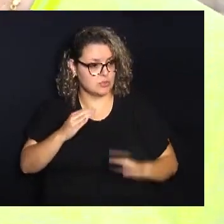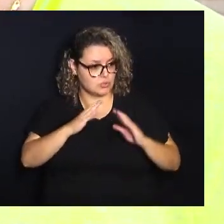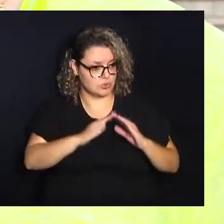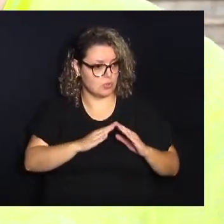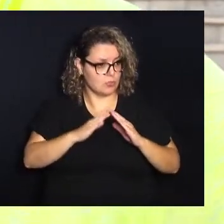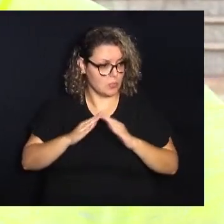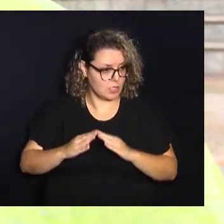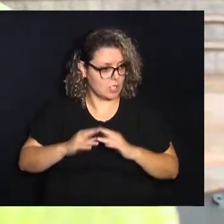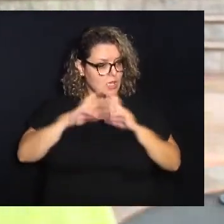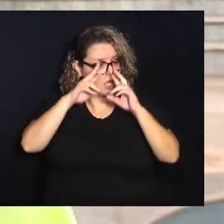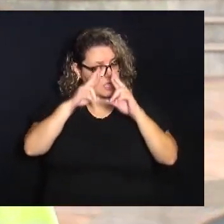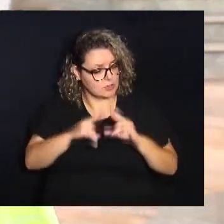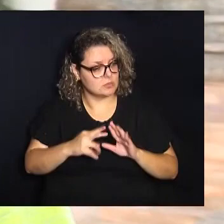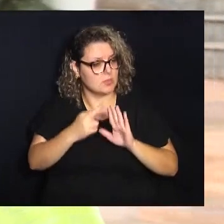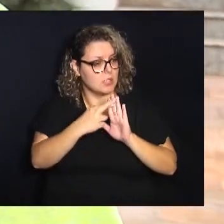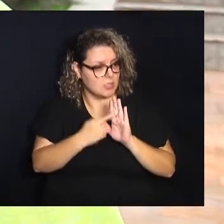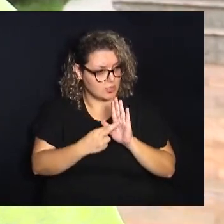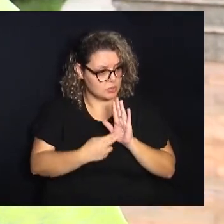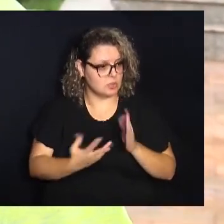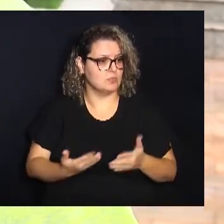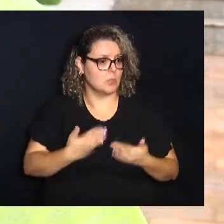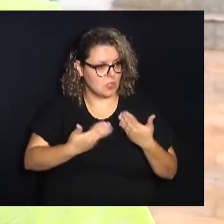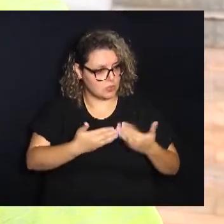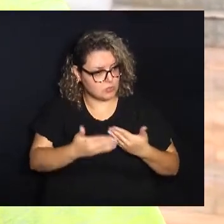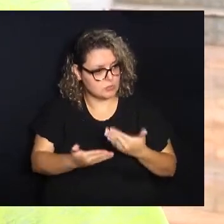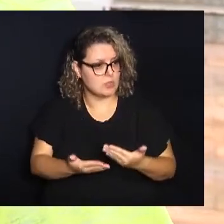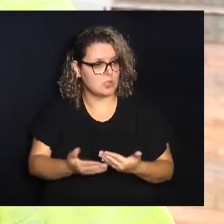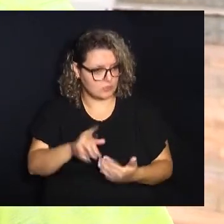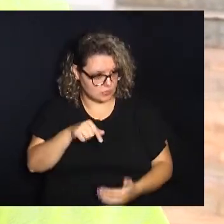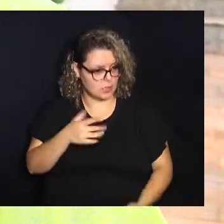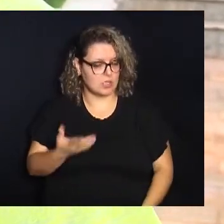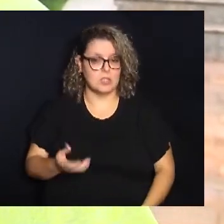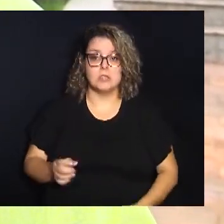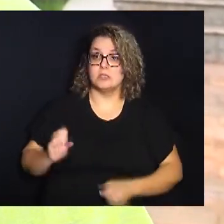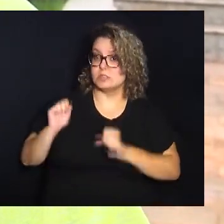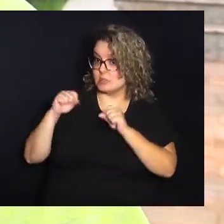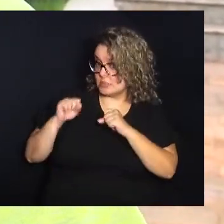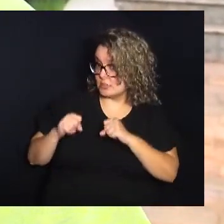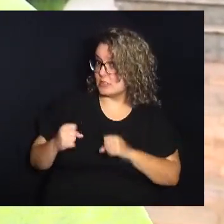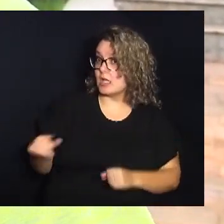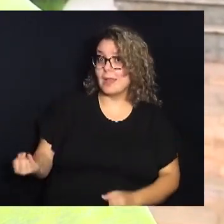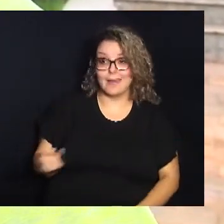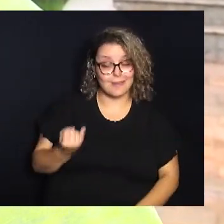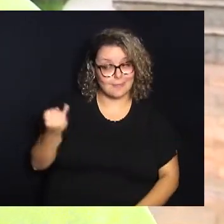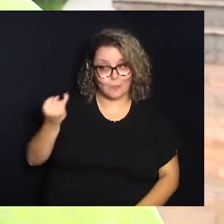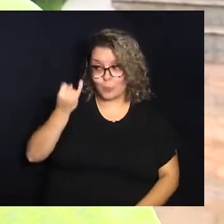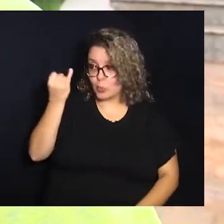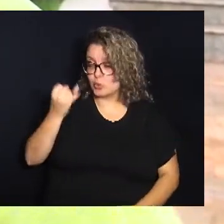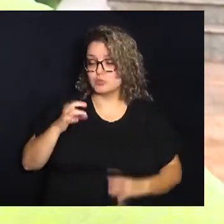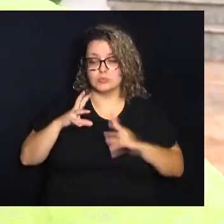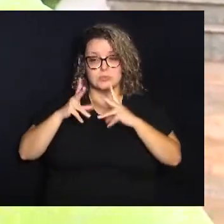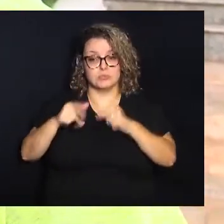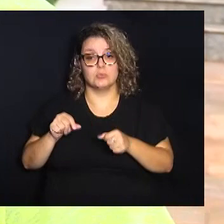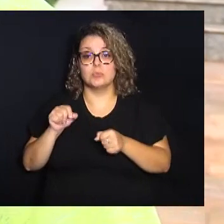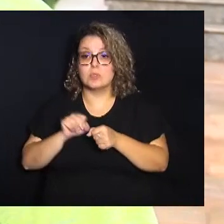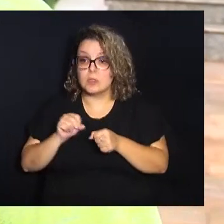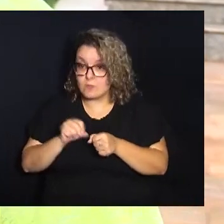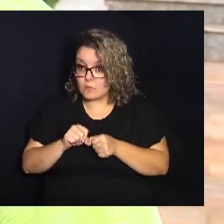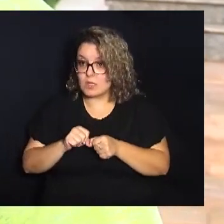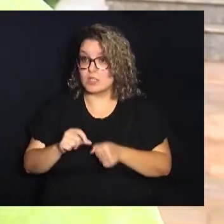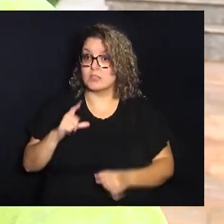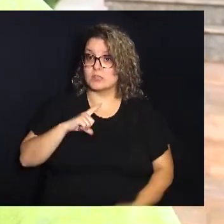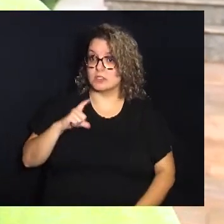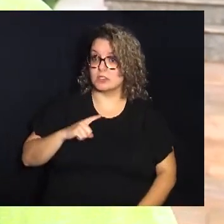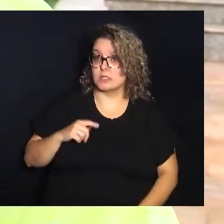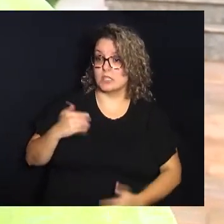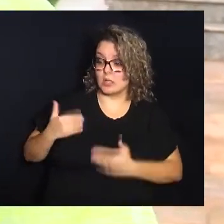importante que os moradores respeitem as regras e os procedimentos não é é fundamental que tudo que a gente